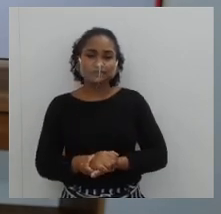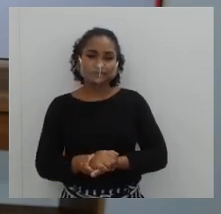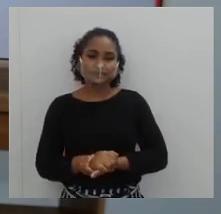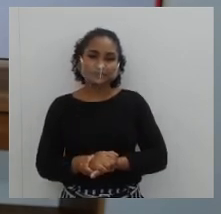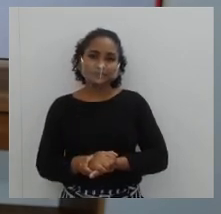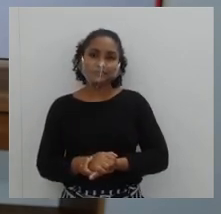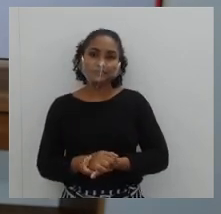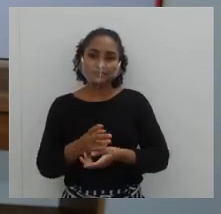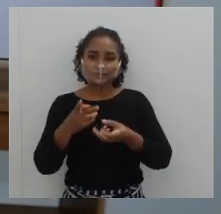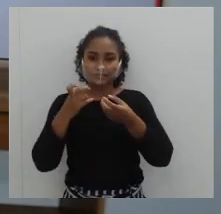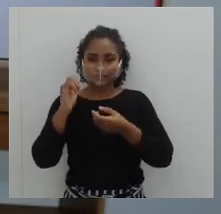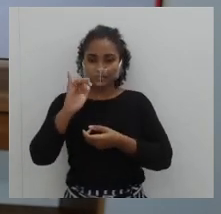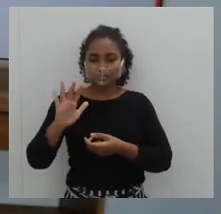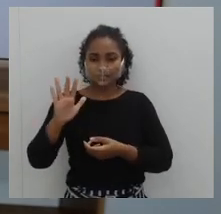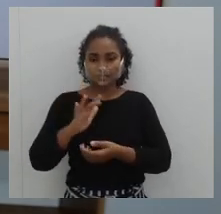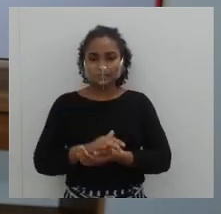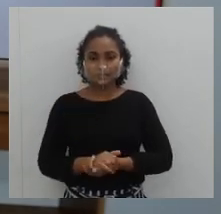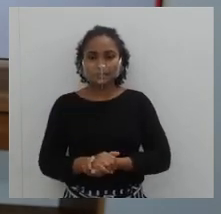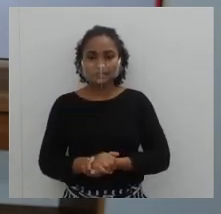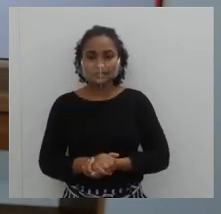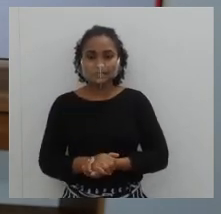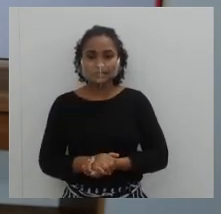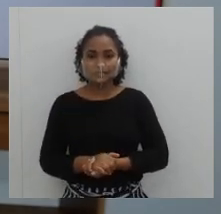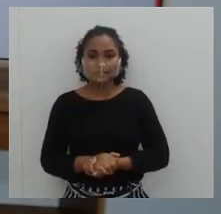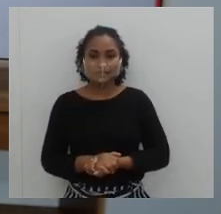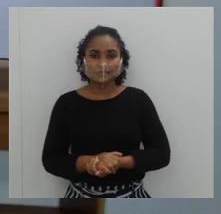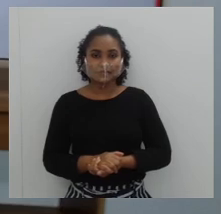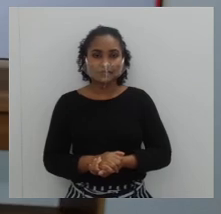tem a figurinha do rapaz também ali.